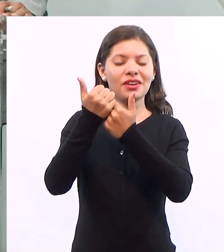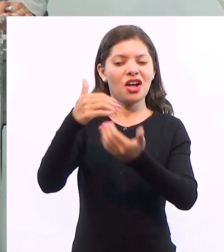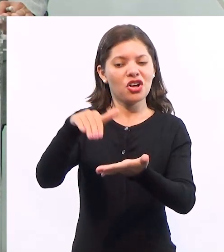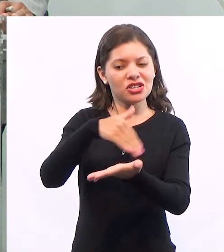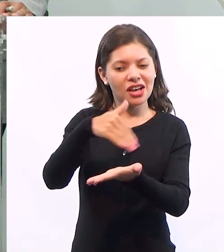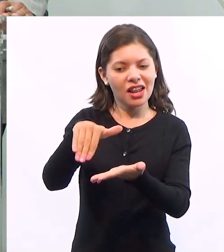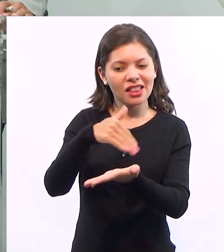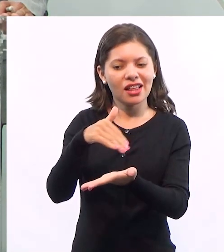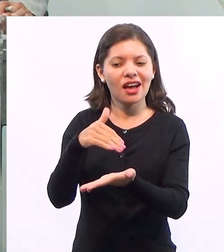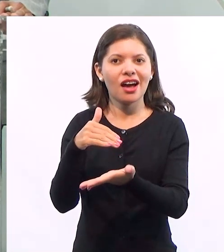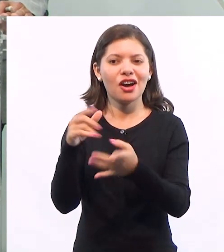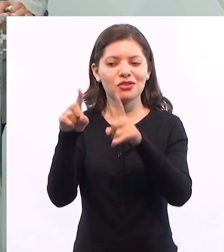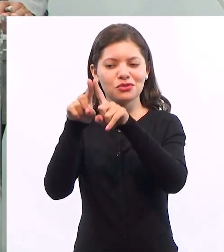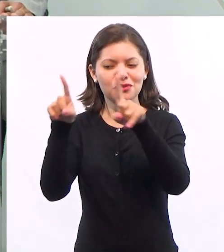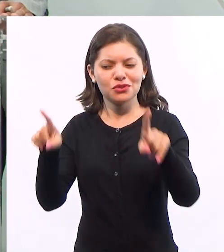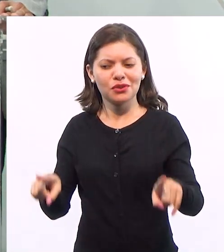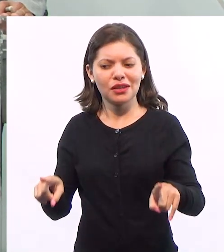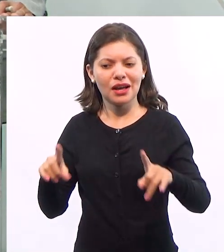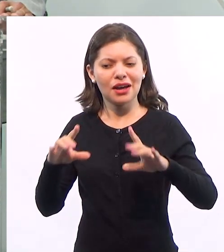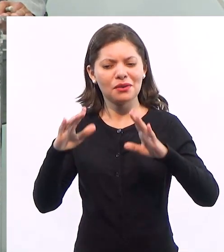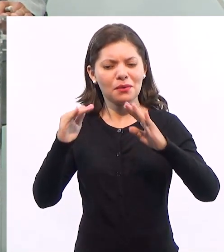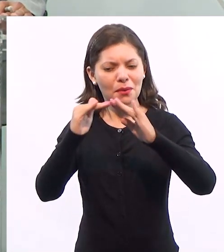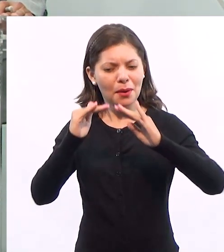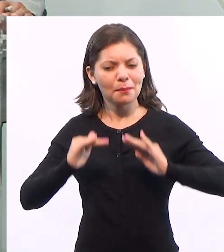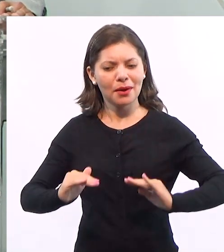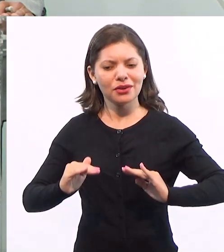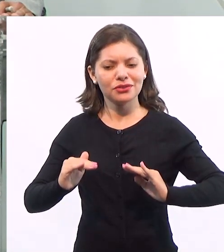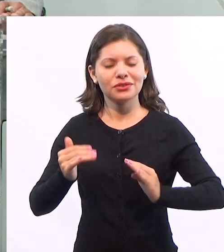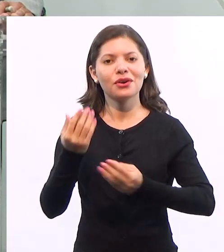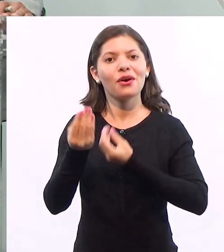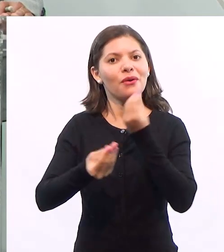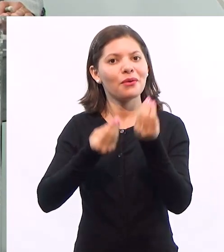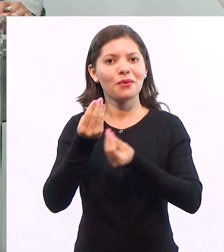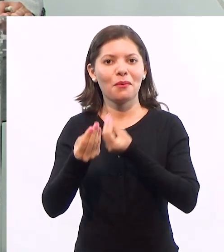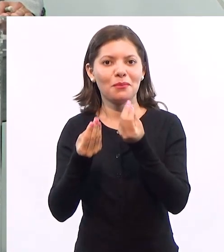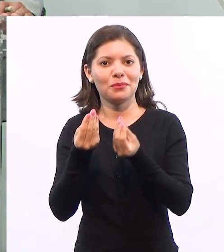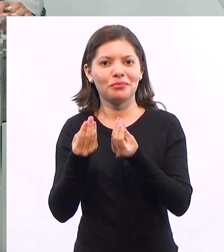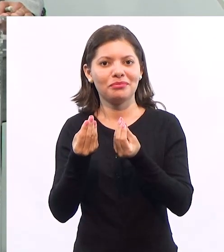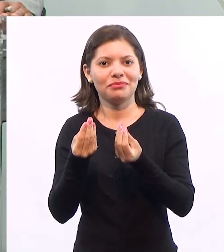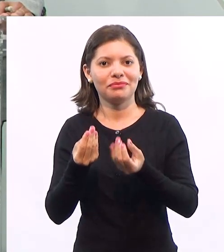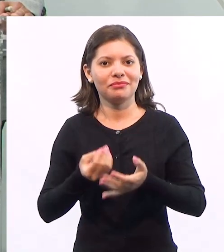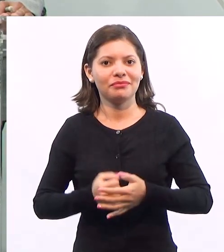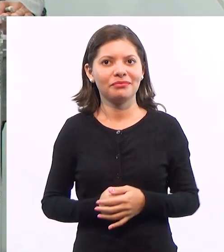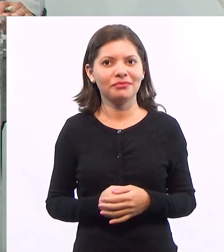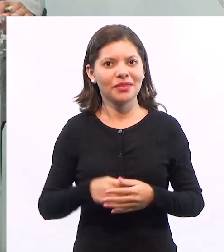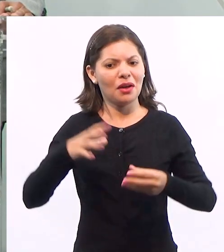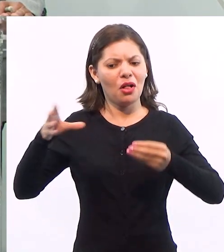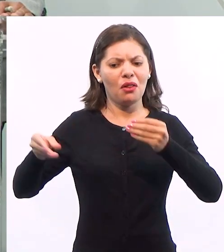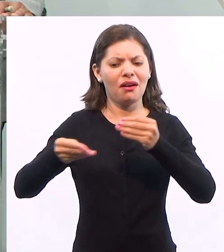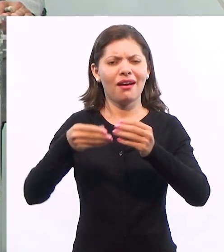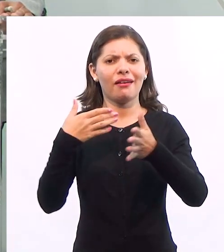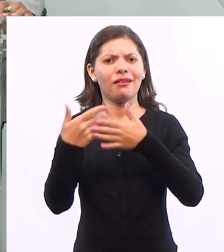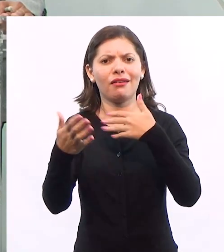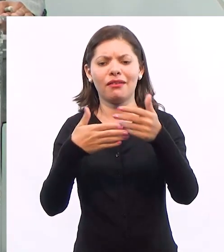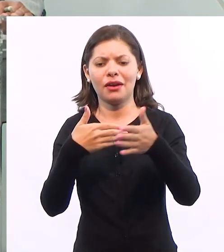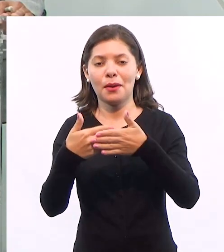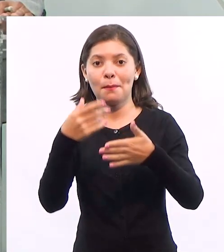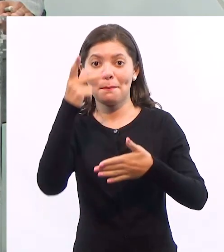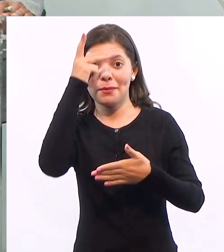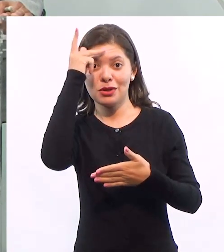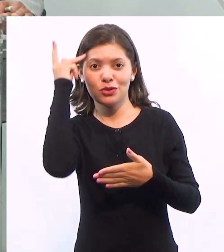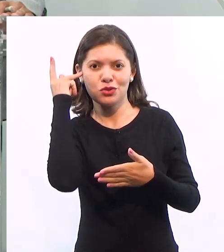seus assessores, funcionários como um todo abaixo dele? Como é que isso vai ser feito? Tá? Dá para colocar qualquer pessoa,